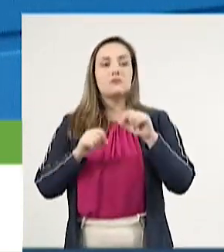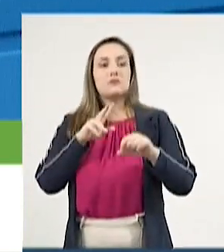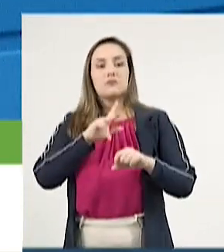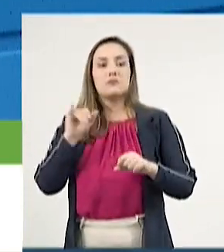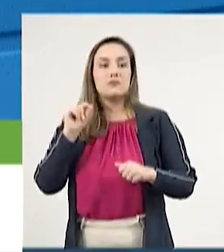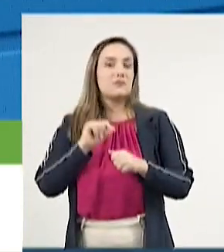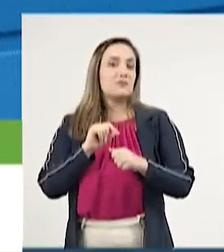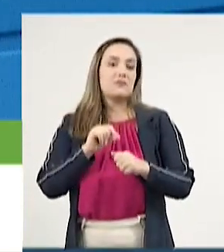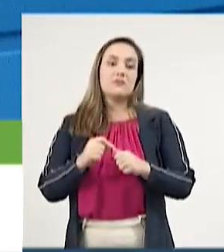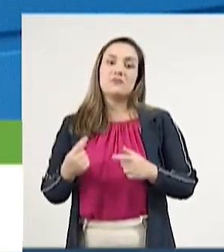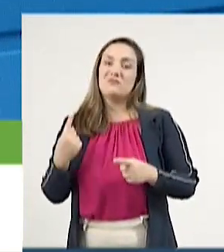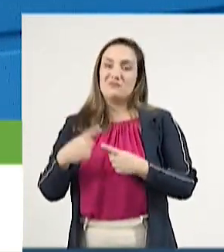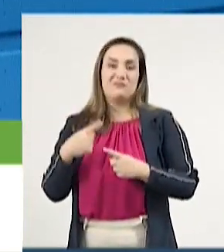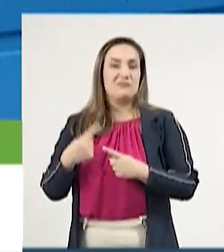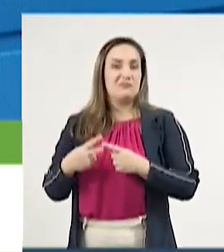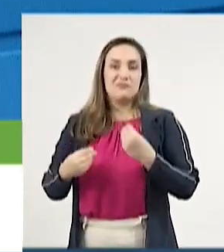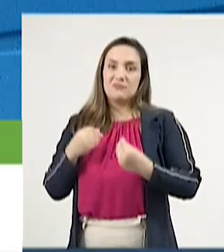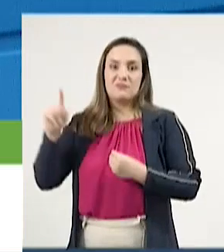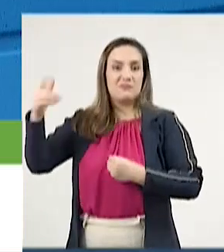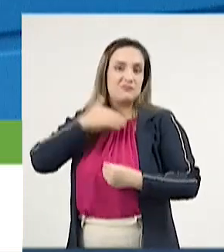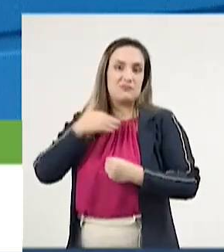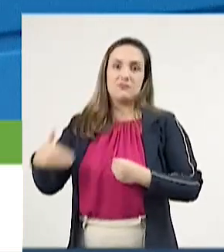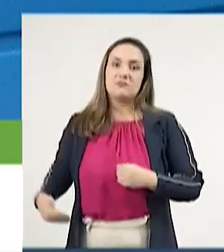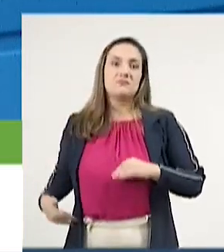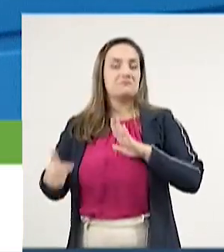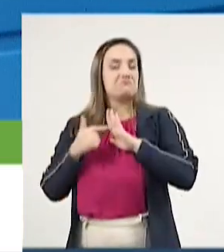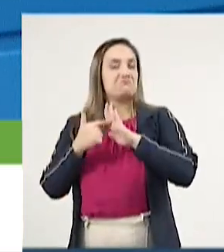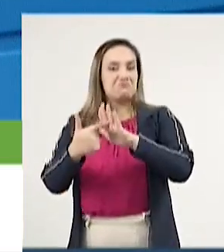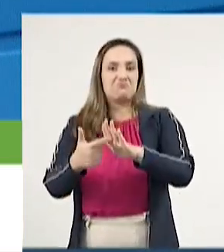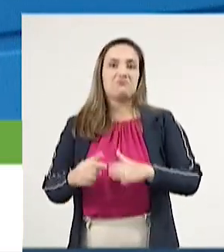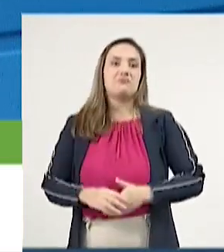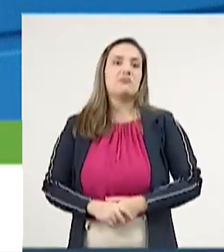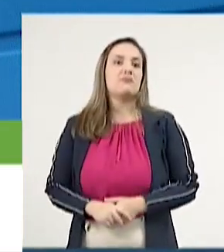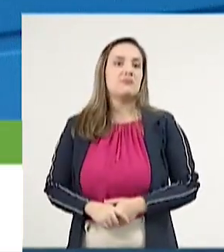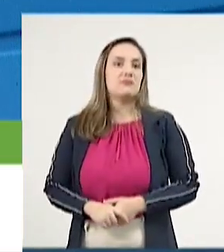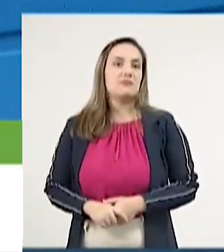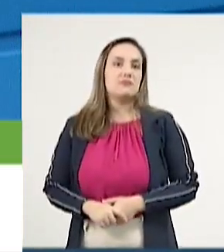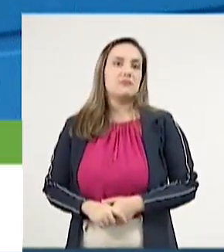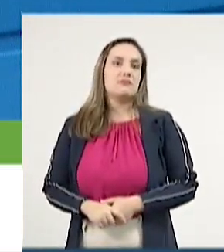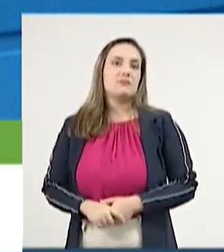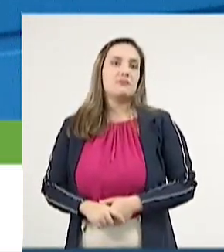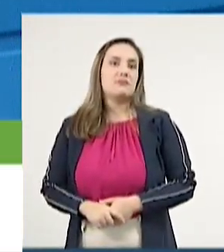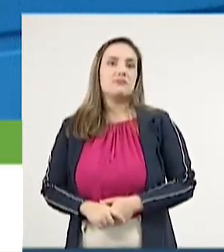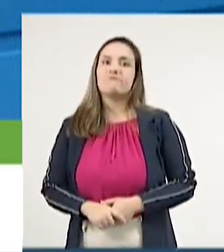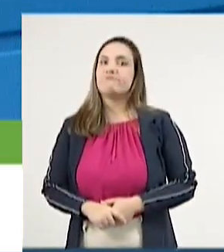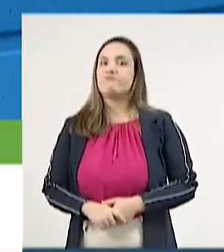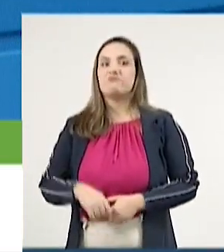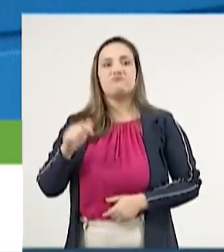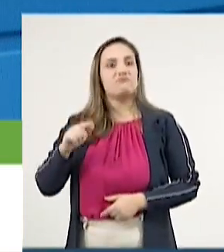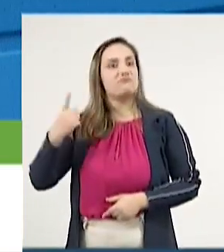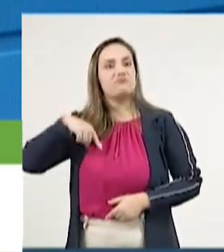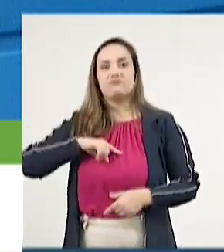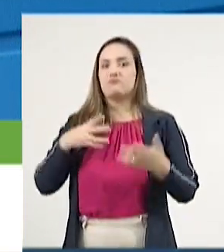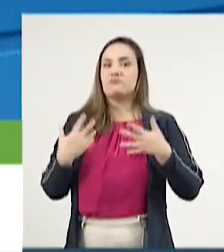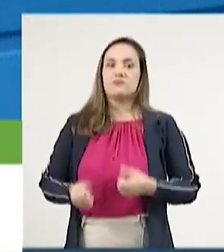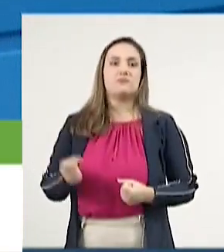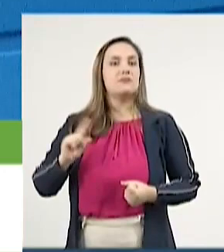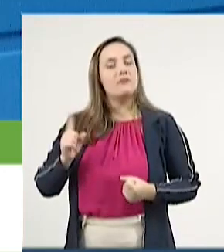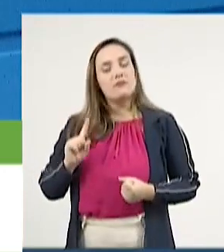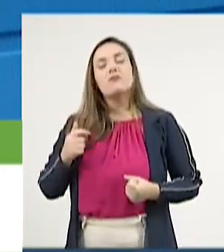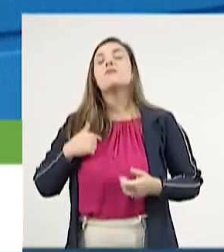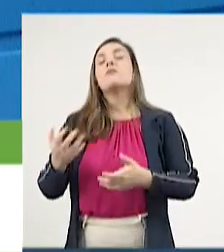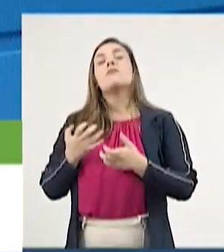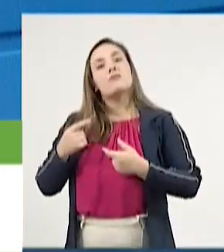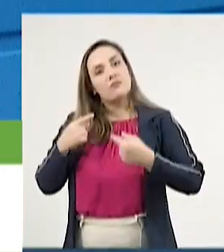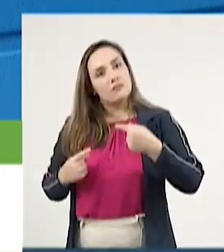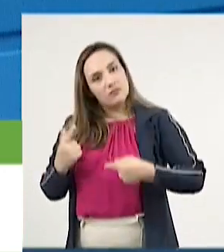porque da forma como o governo apresentou, nossa comissão não está aceitando a proposta. Então, nós queremos